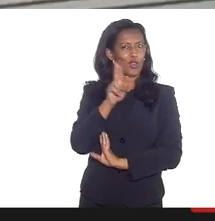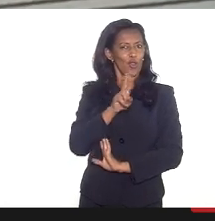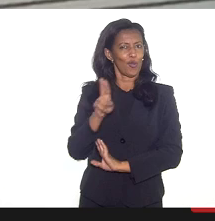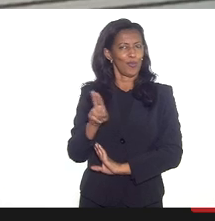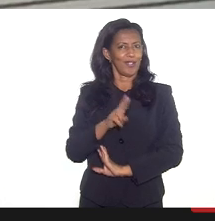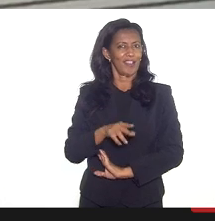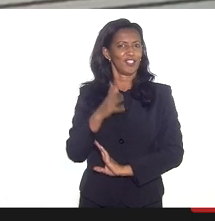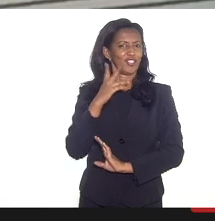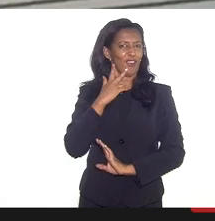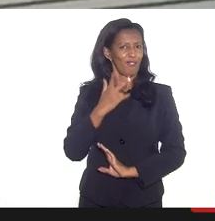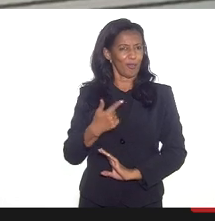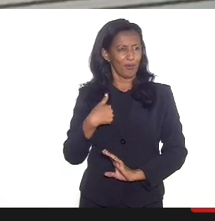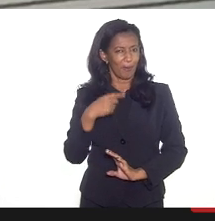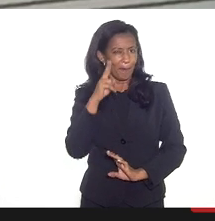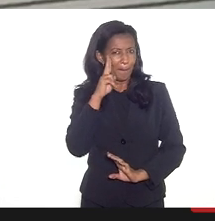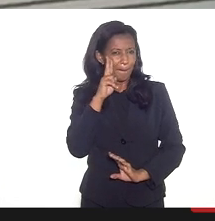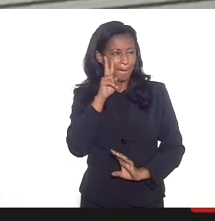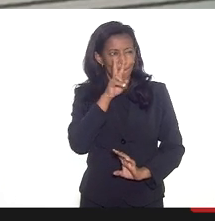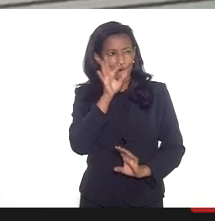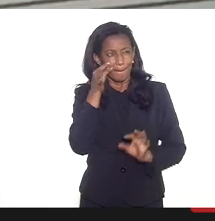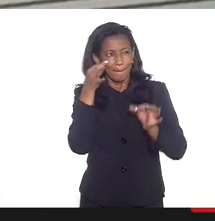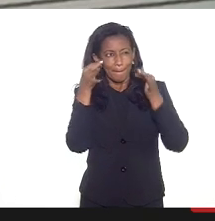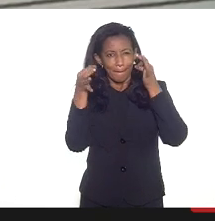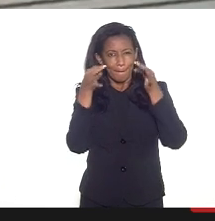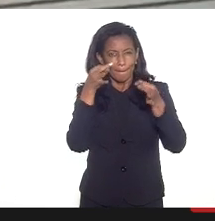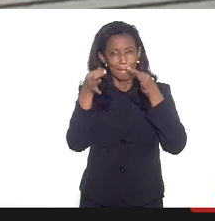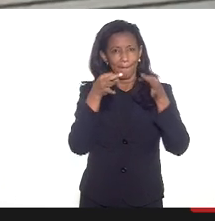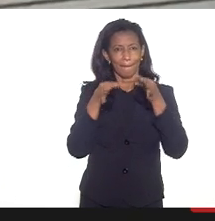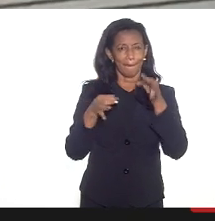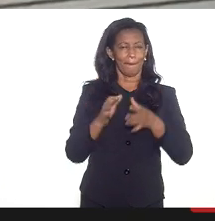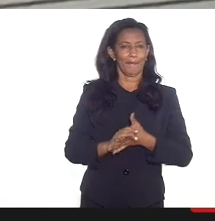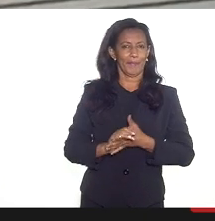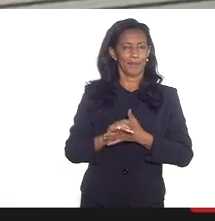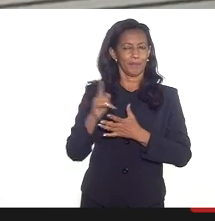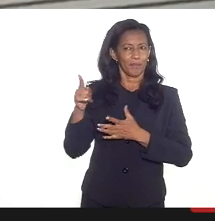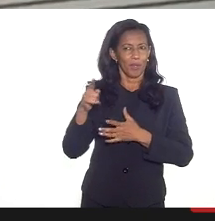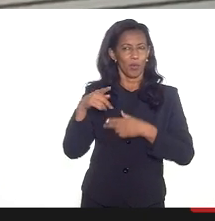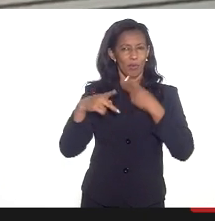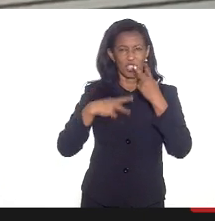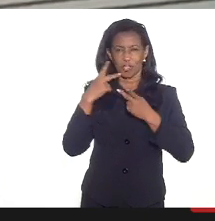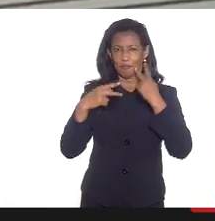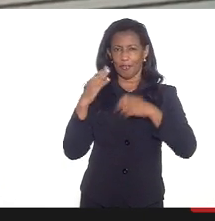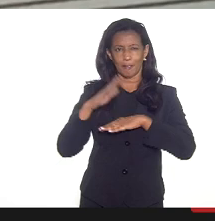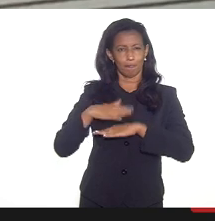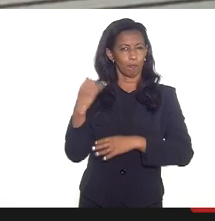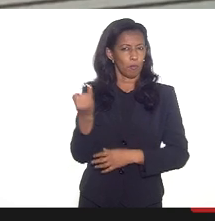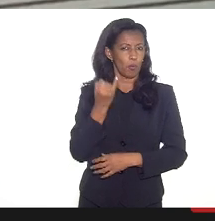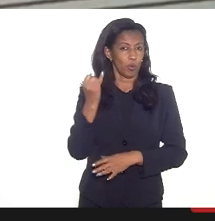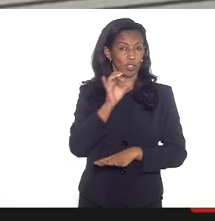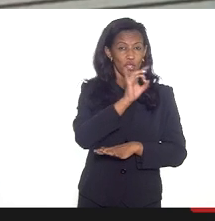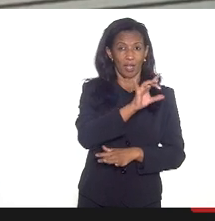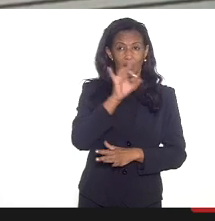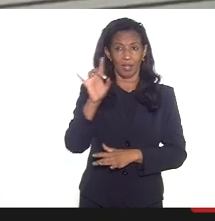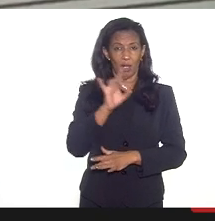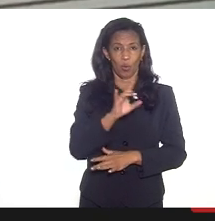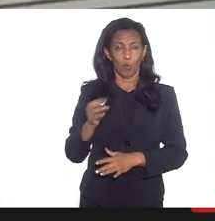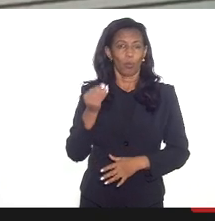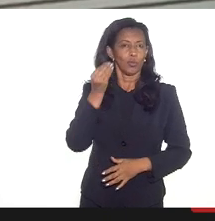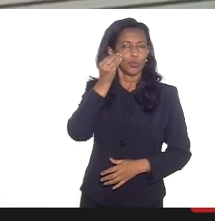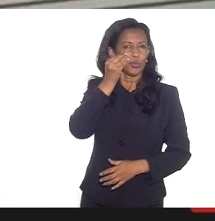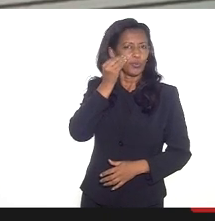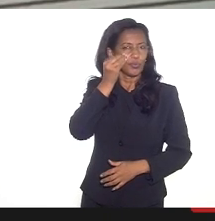falou, que eu aqui prestei uma grande atenção, assuntos, umas falas super relevantes, cada uma trazendo